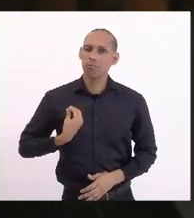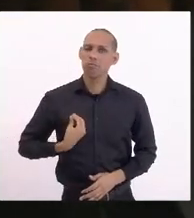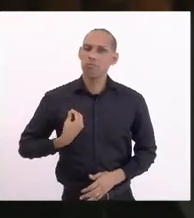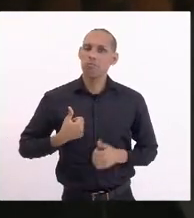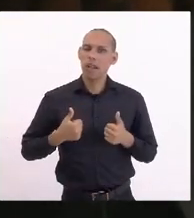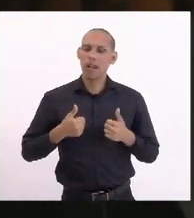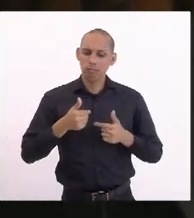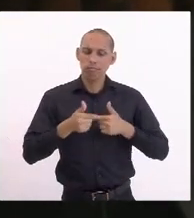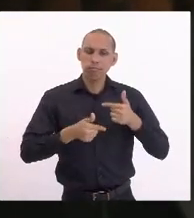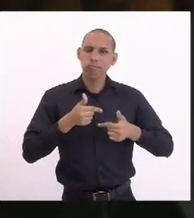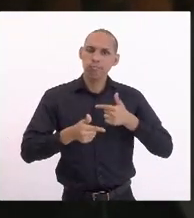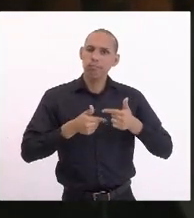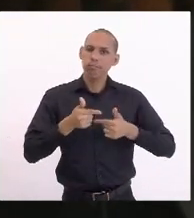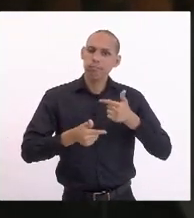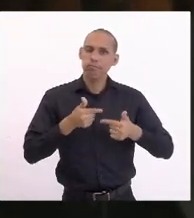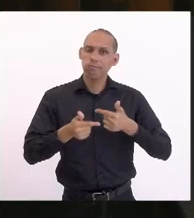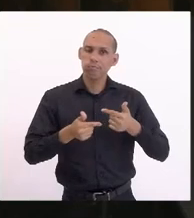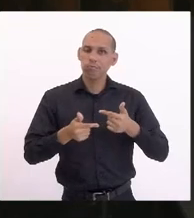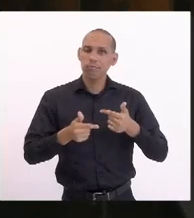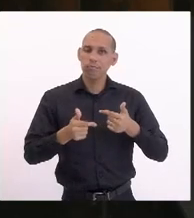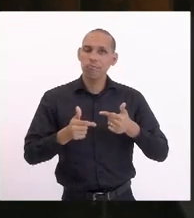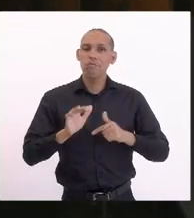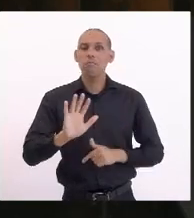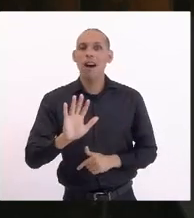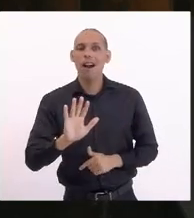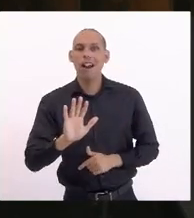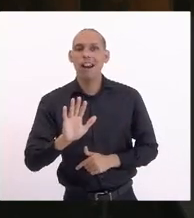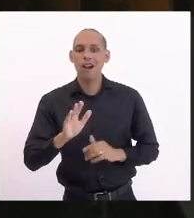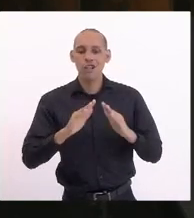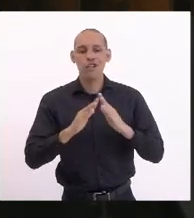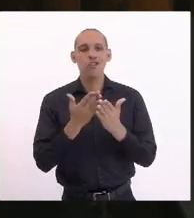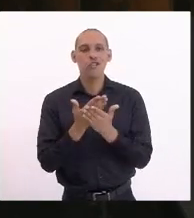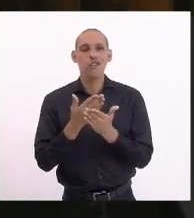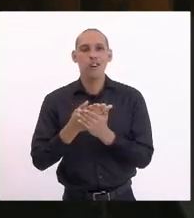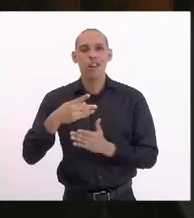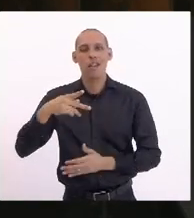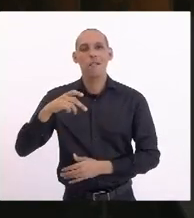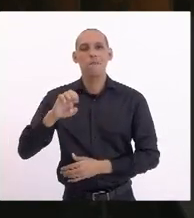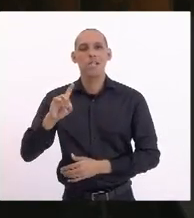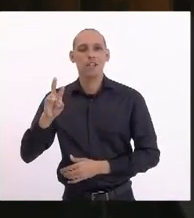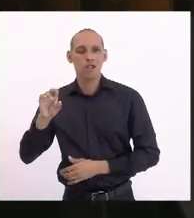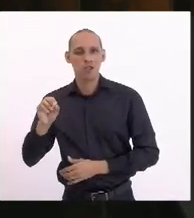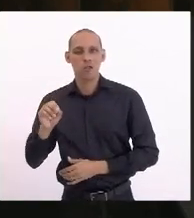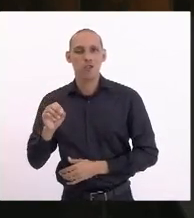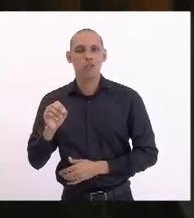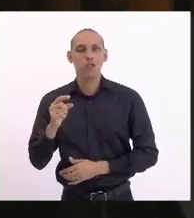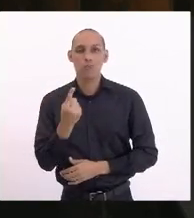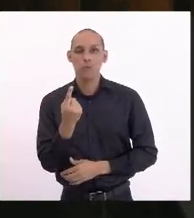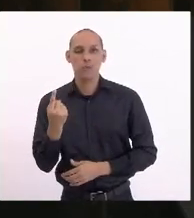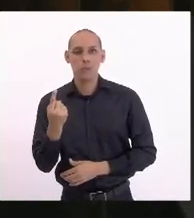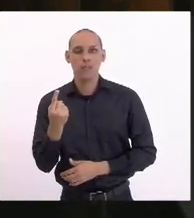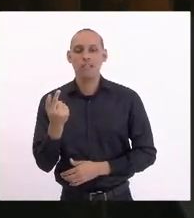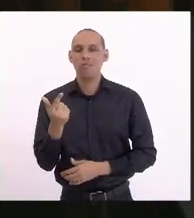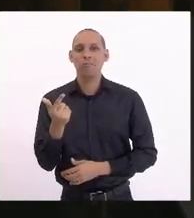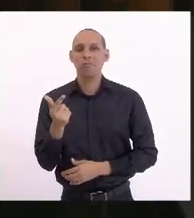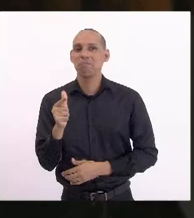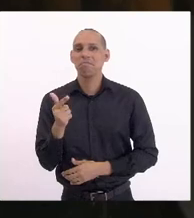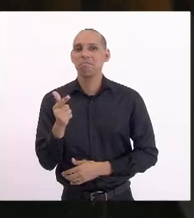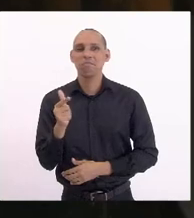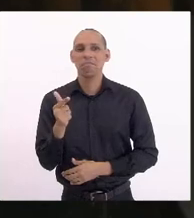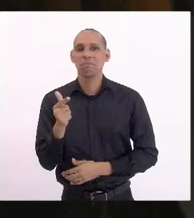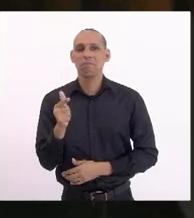funcionando. A única exceção é o Colégio Pedro II, porque o seu